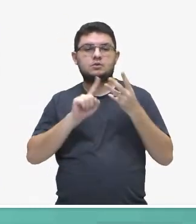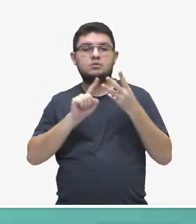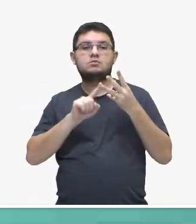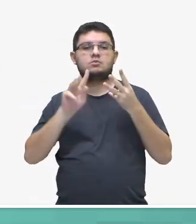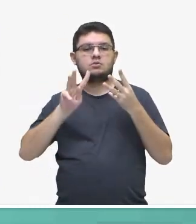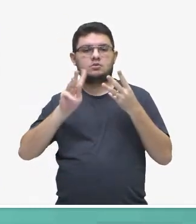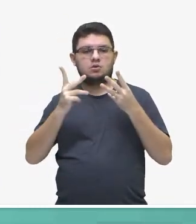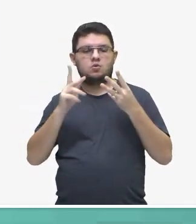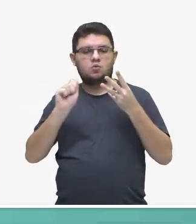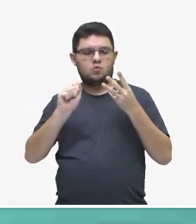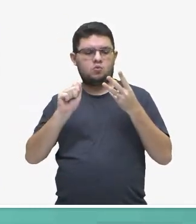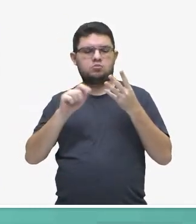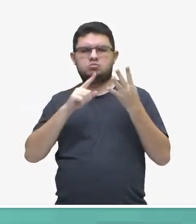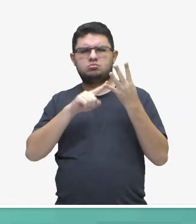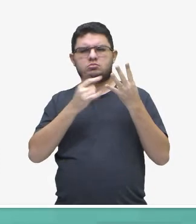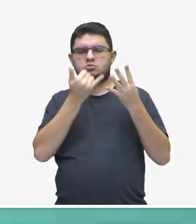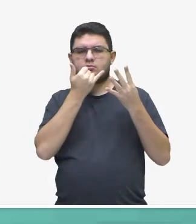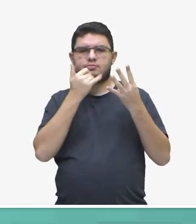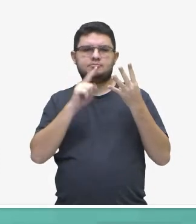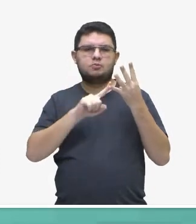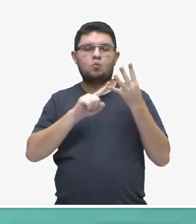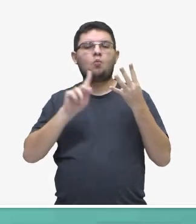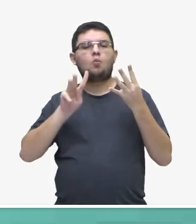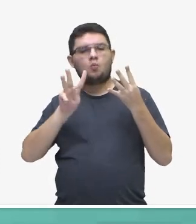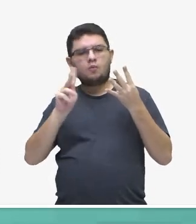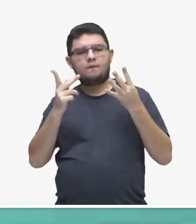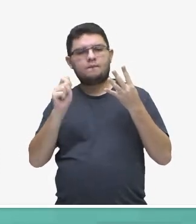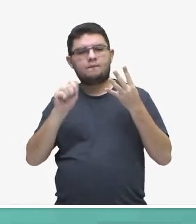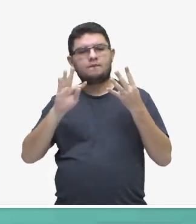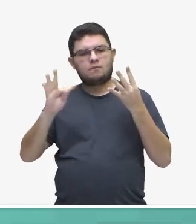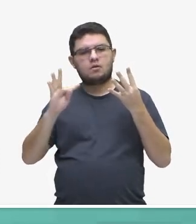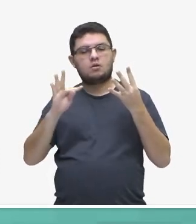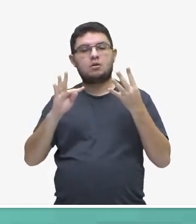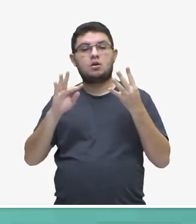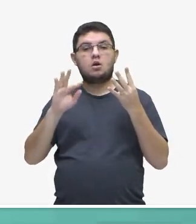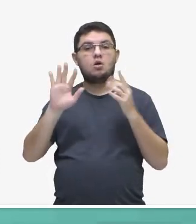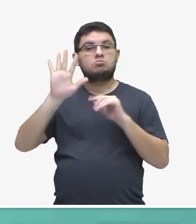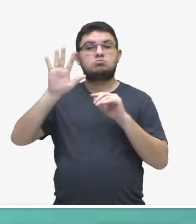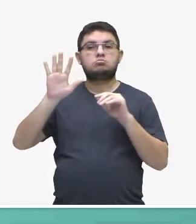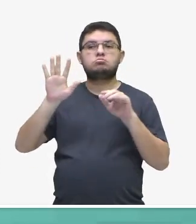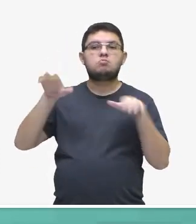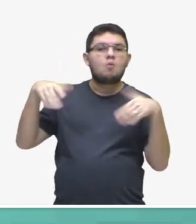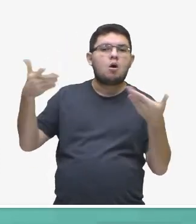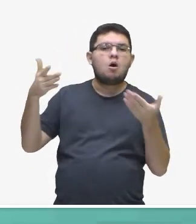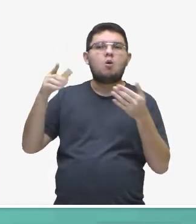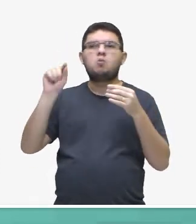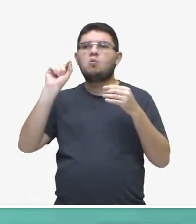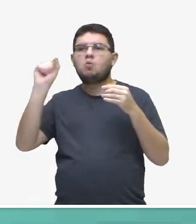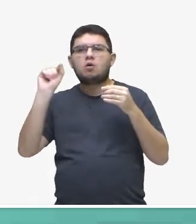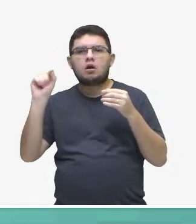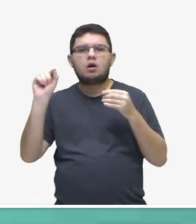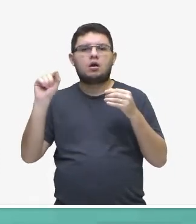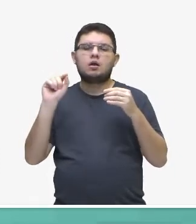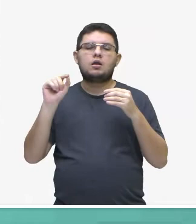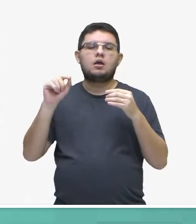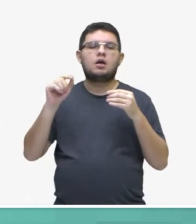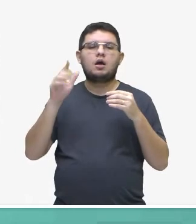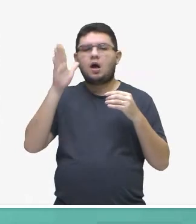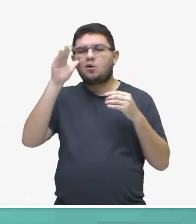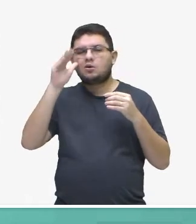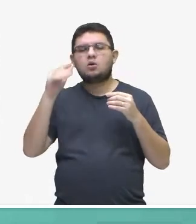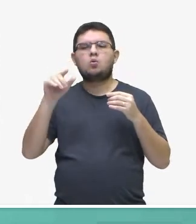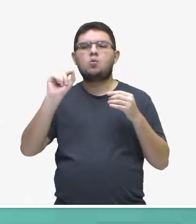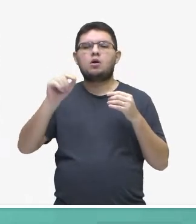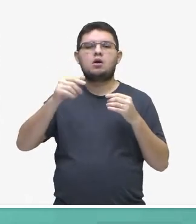que quer dizer qual, ou que está relacionado a, né, curiosidade sobre coisas, né, que fizeram aquela